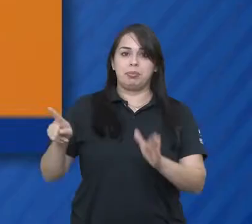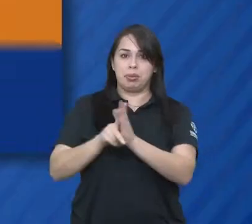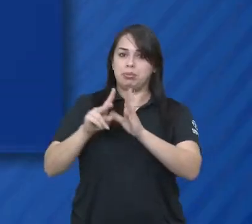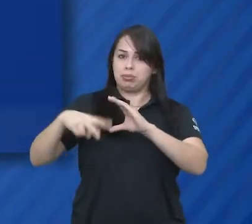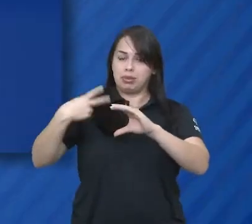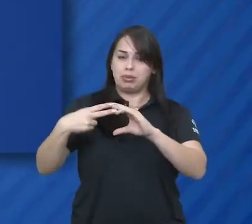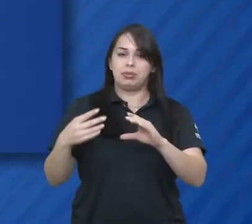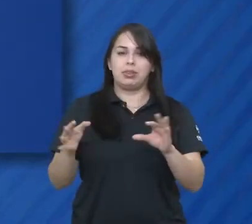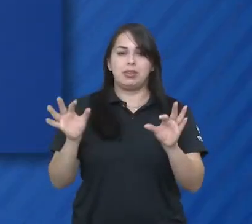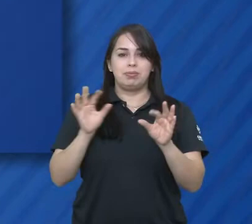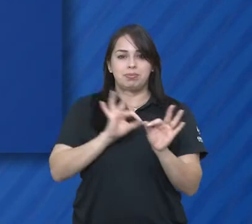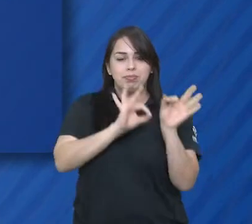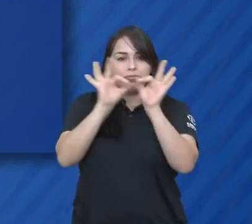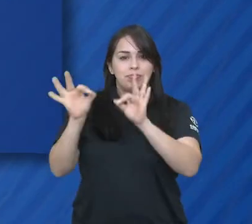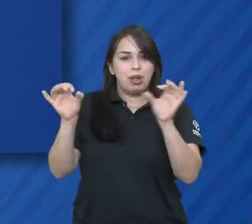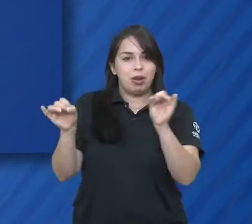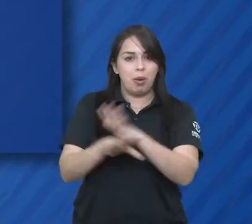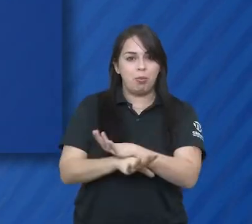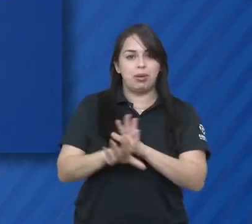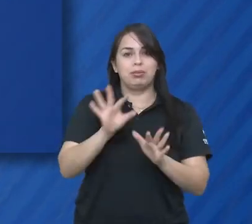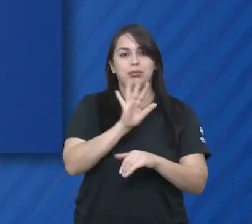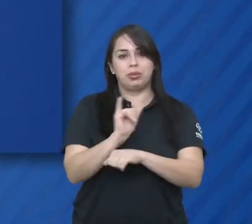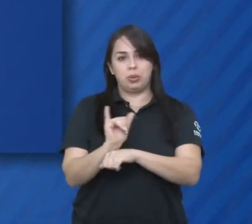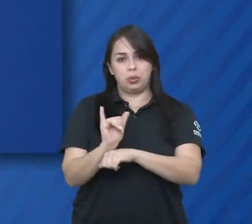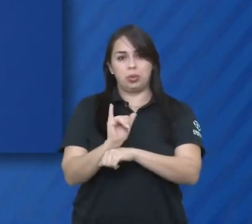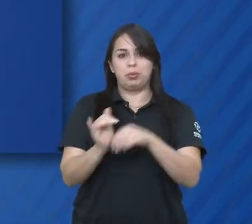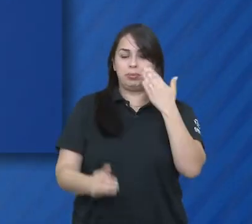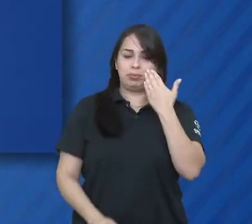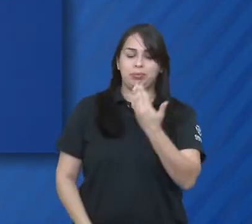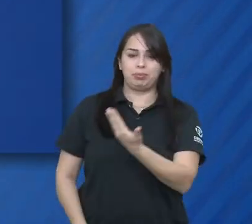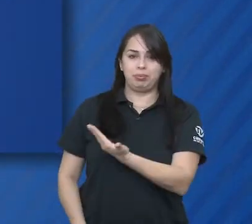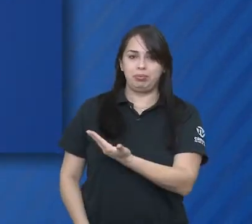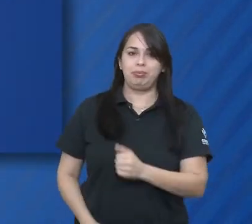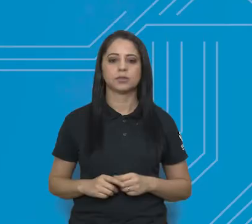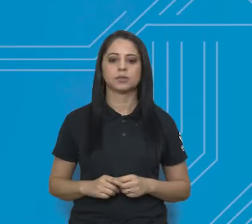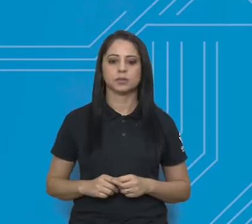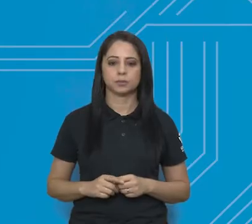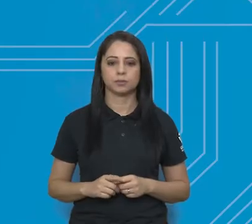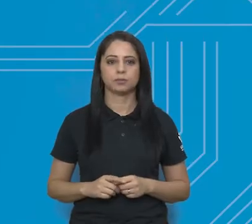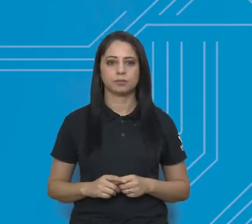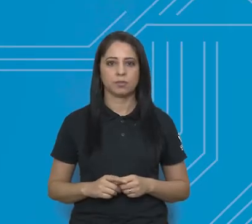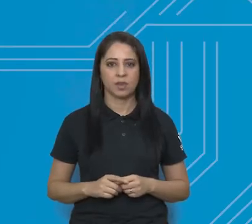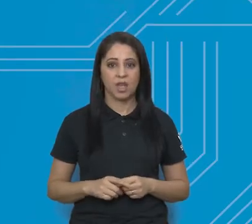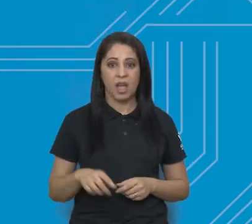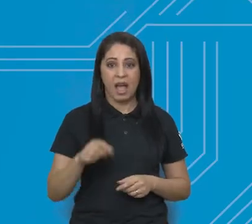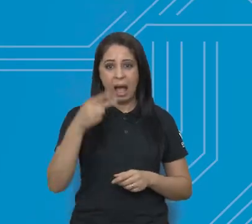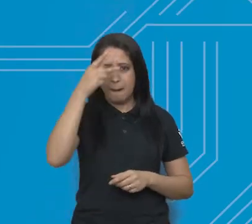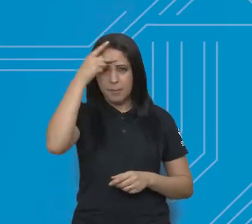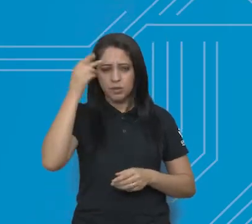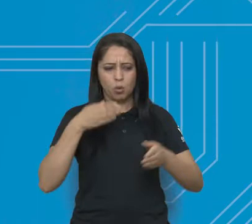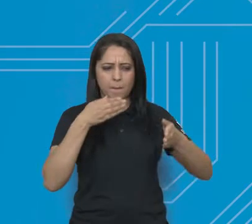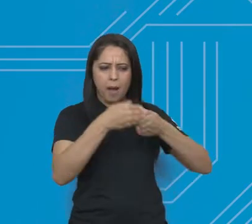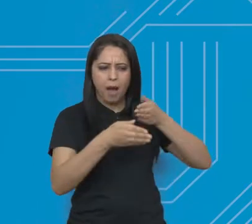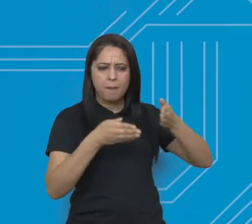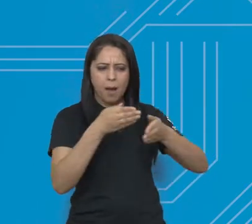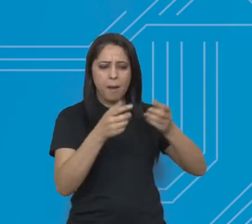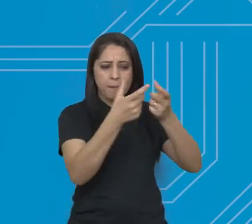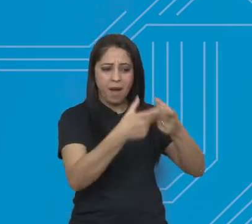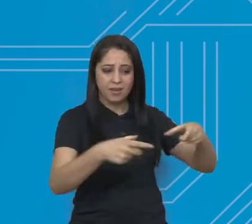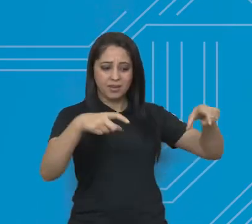2023-2024. A sessão na íntegra você confere no nosso canal do YouTube. Quem usa os campos públicos